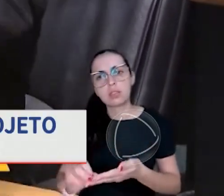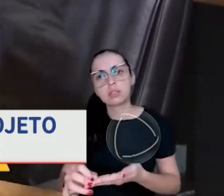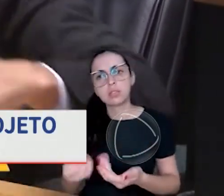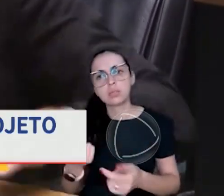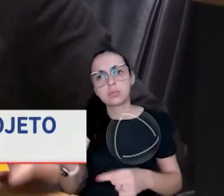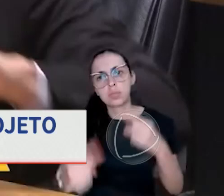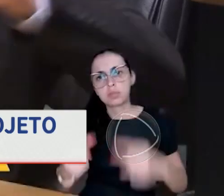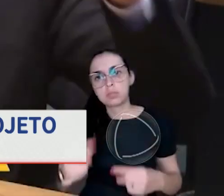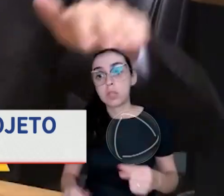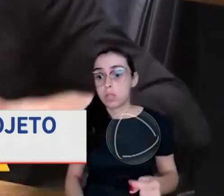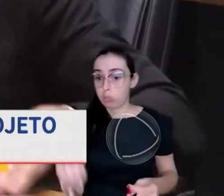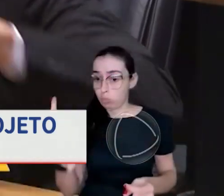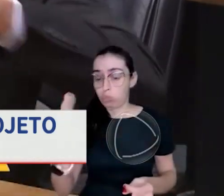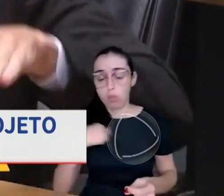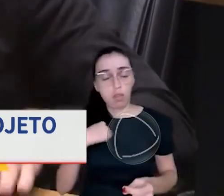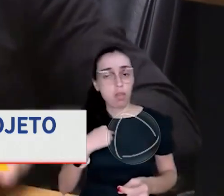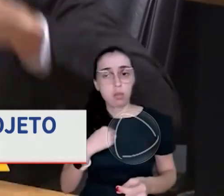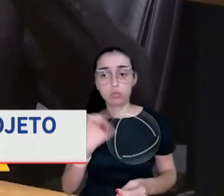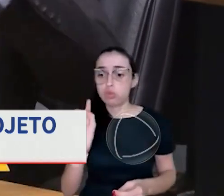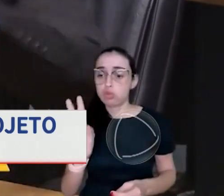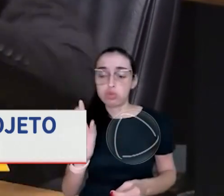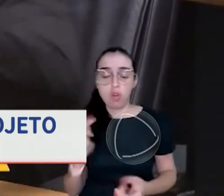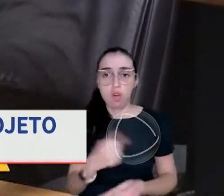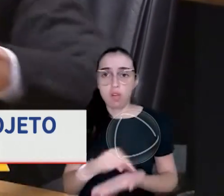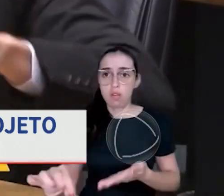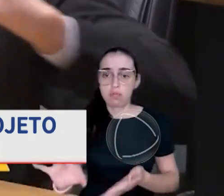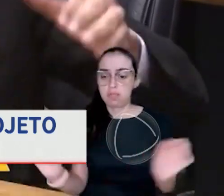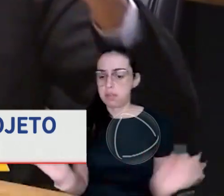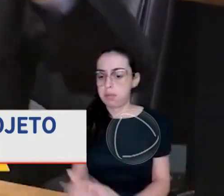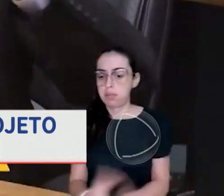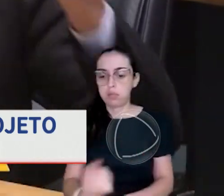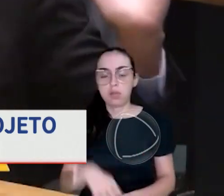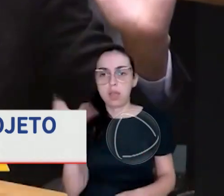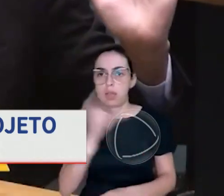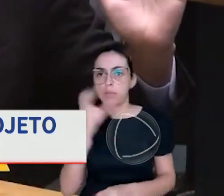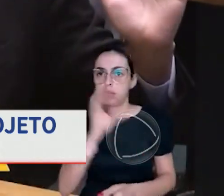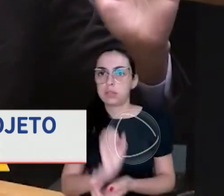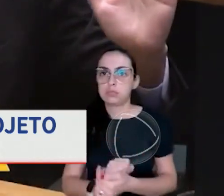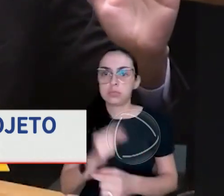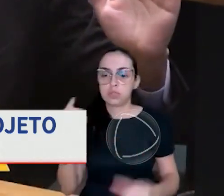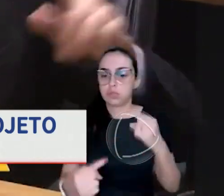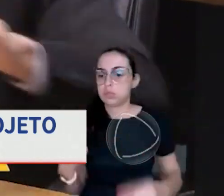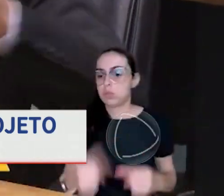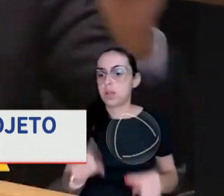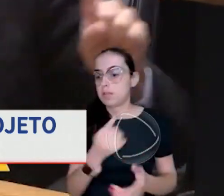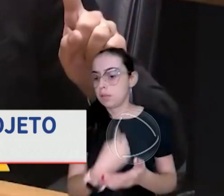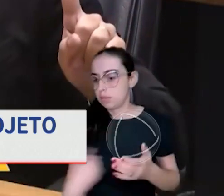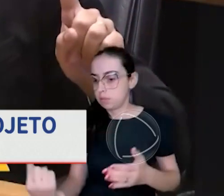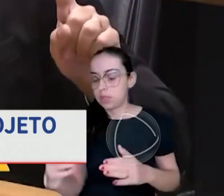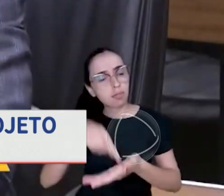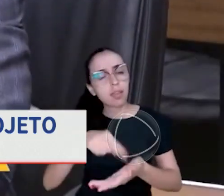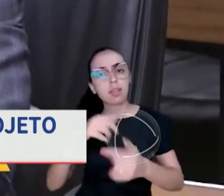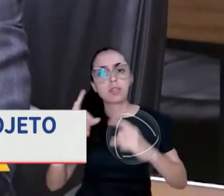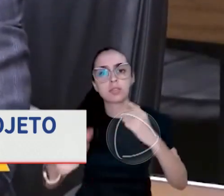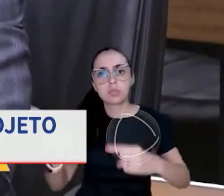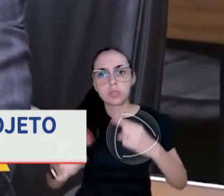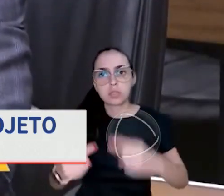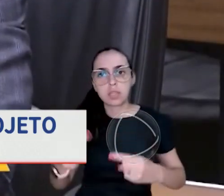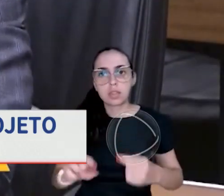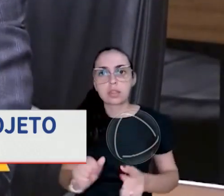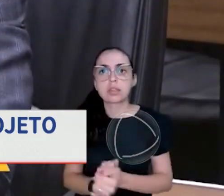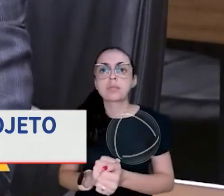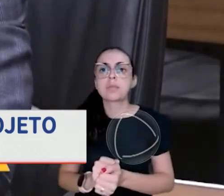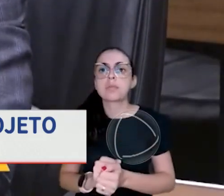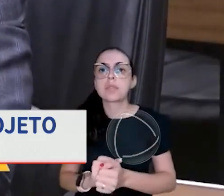Uma, eu. Ninguém mais se inscreveu. Encerrou a discussão correndo para não ter debate e vir para o plenário dessa casa. Não é aceitável. Opinião que